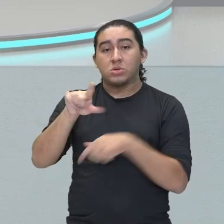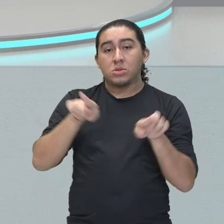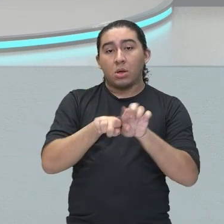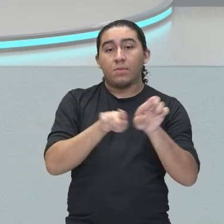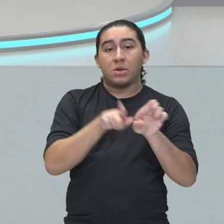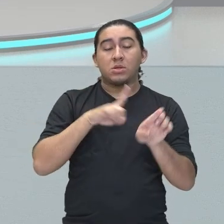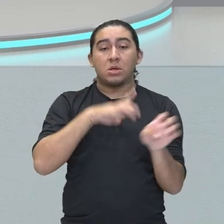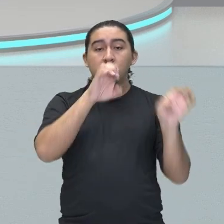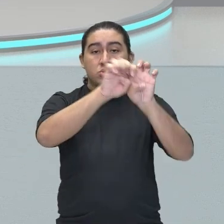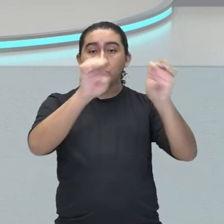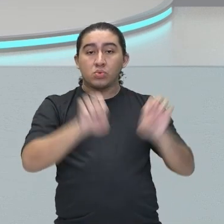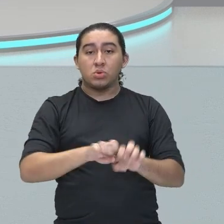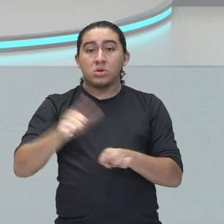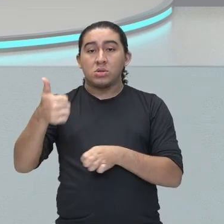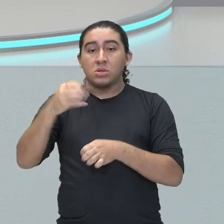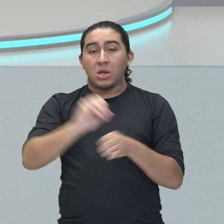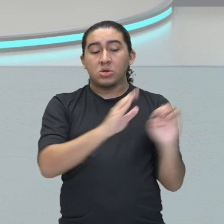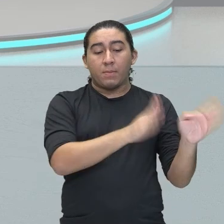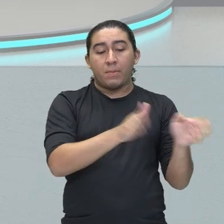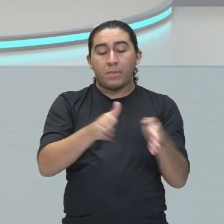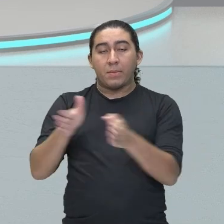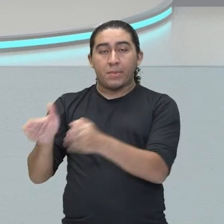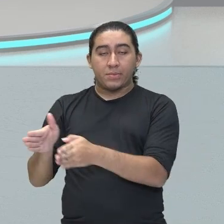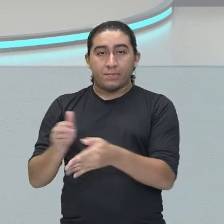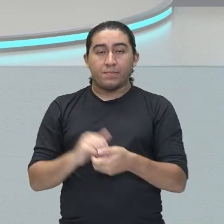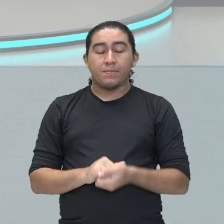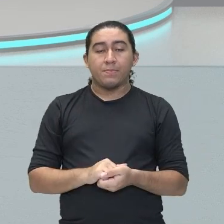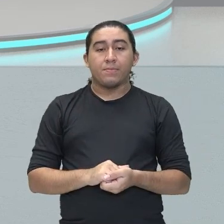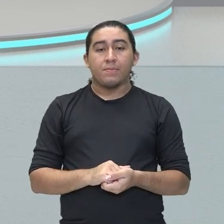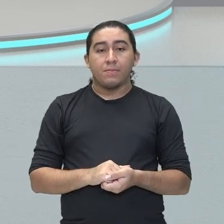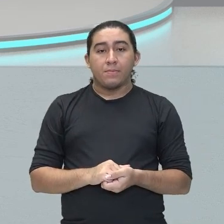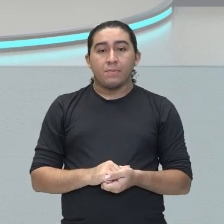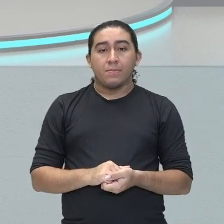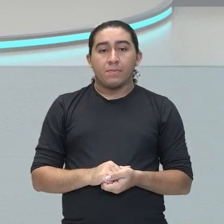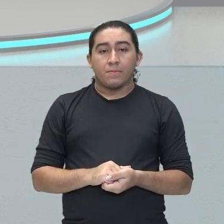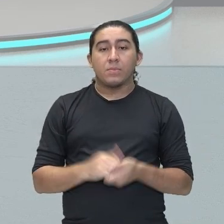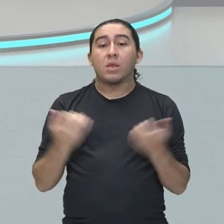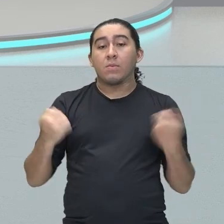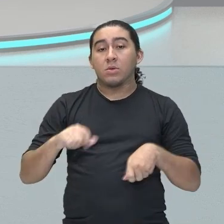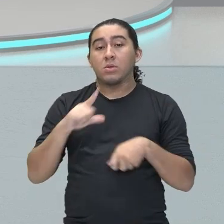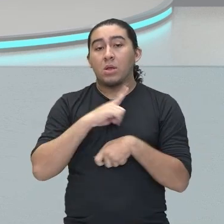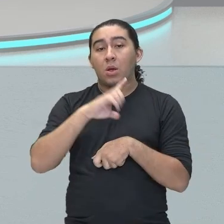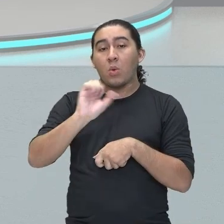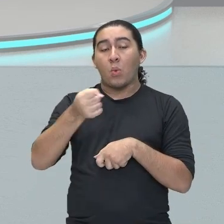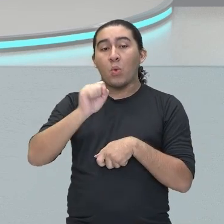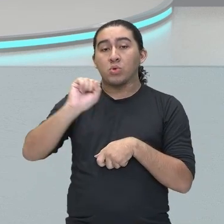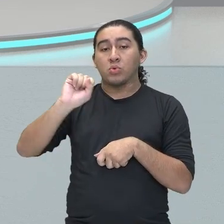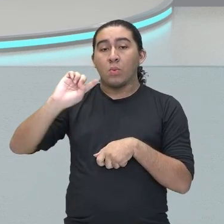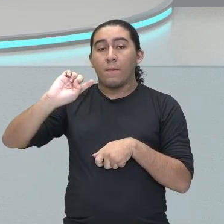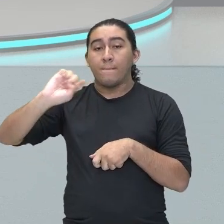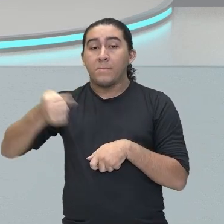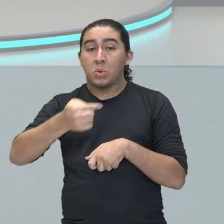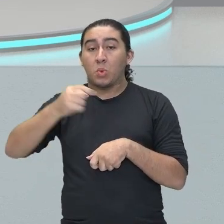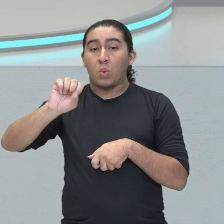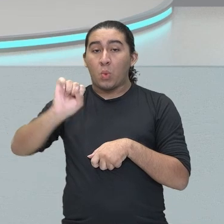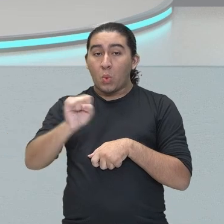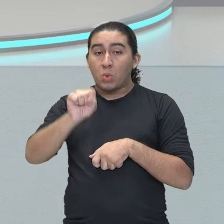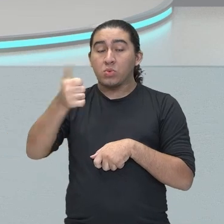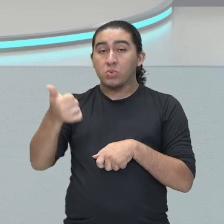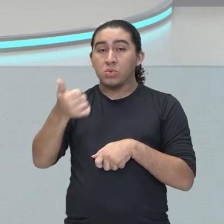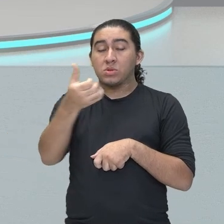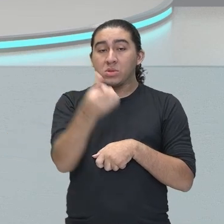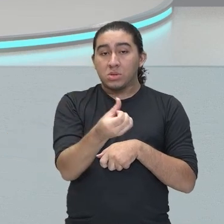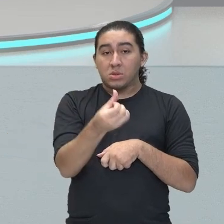em 10 cantos, que seria 10 capítulos, vamos se dizer, nos quais distribuem-se